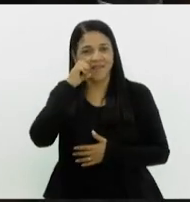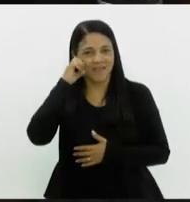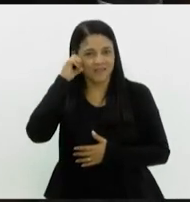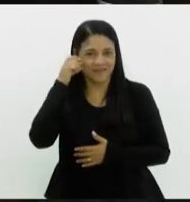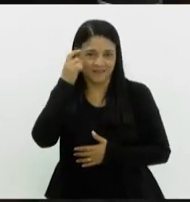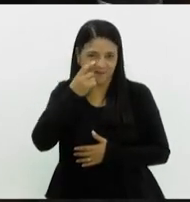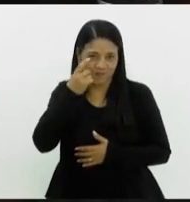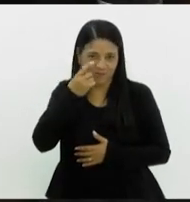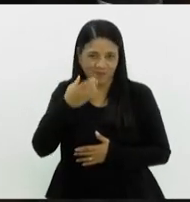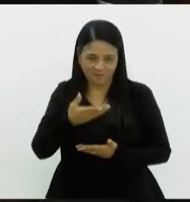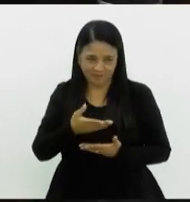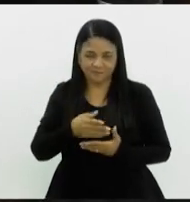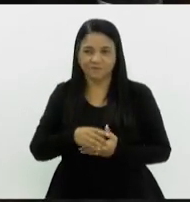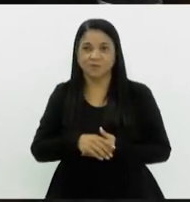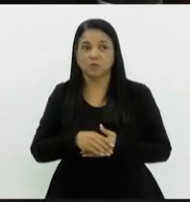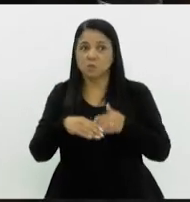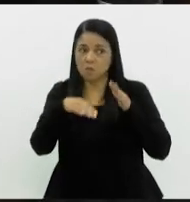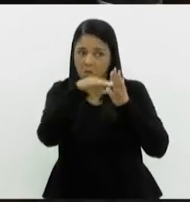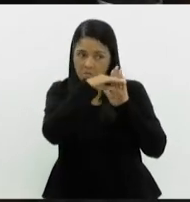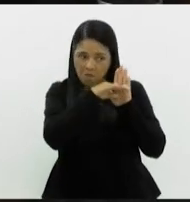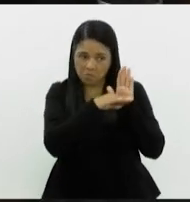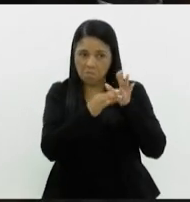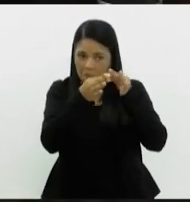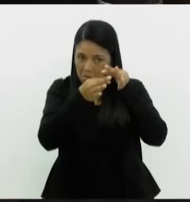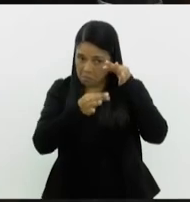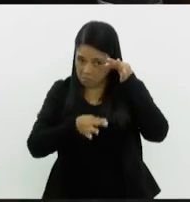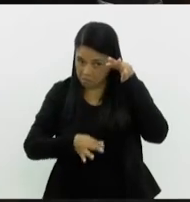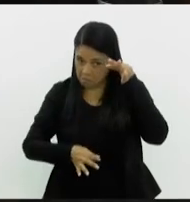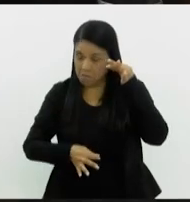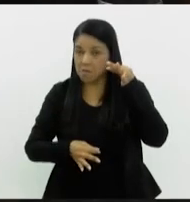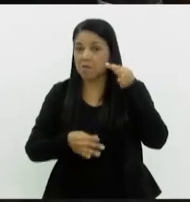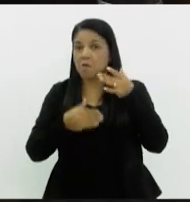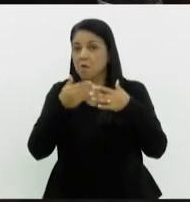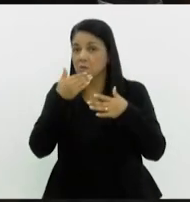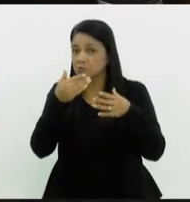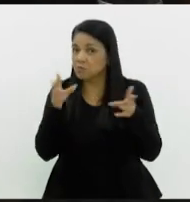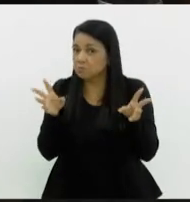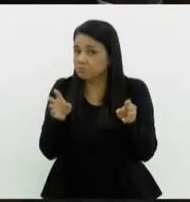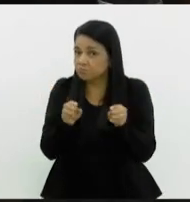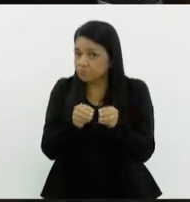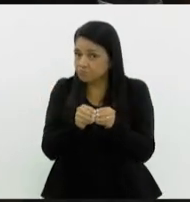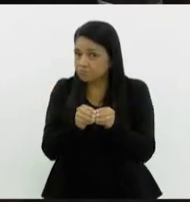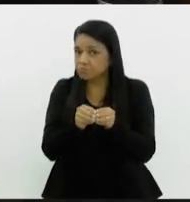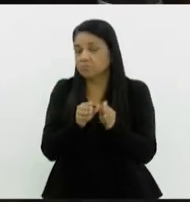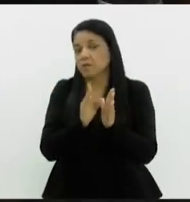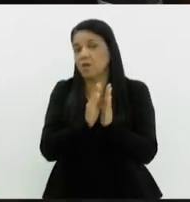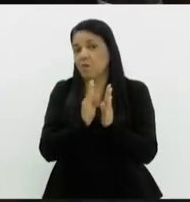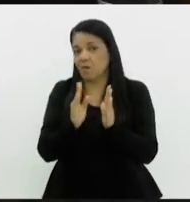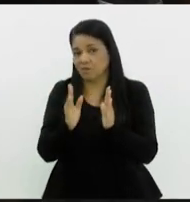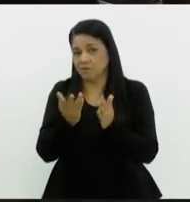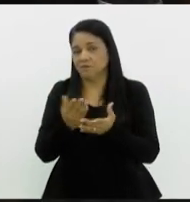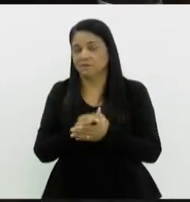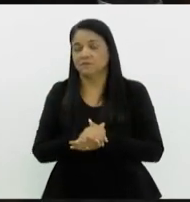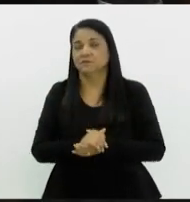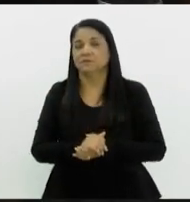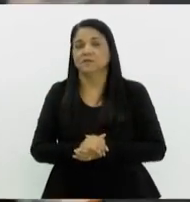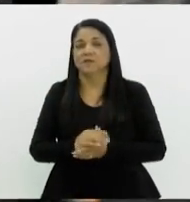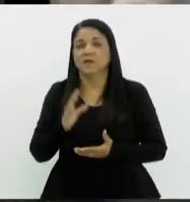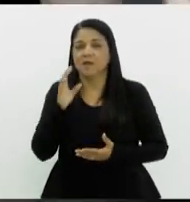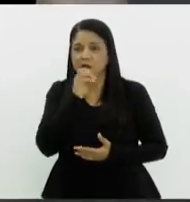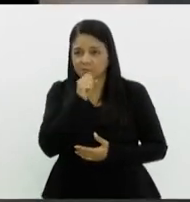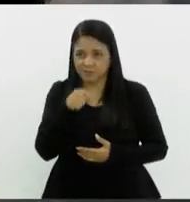Obrigada, deputada. A gente hoje tem uma pauta bem extensa, e aí eu pediria brevidade nos pela ordem. Rapidamente, Tia Ju, aproveitando aqui